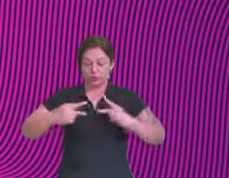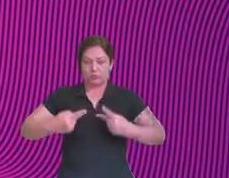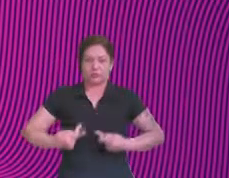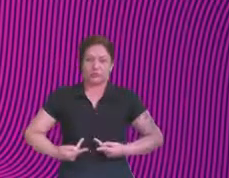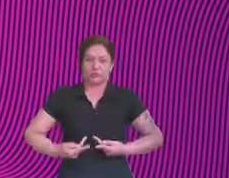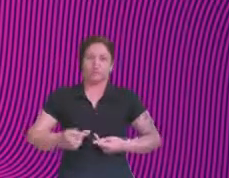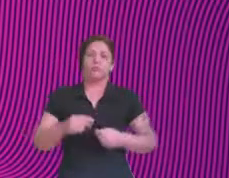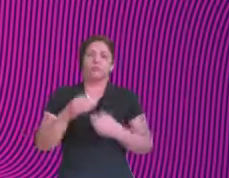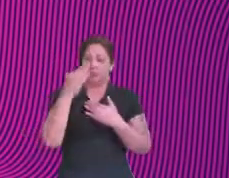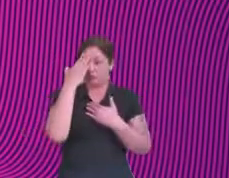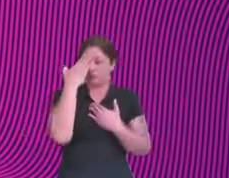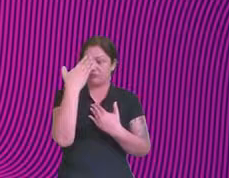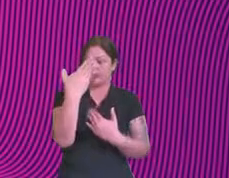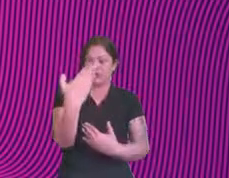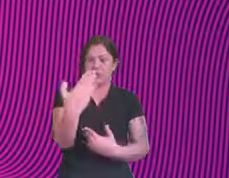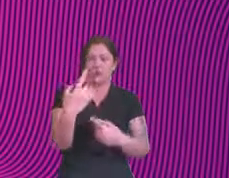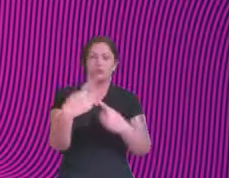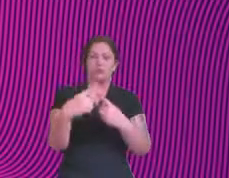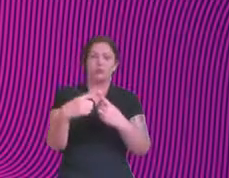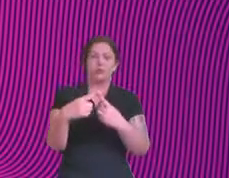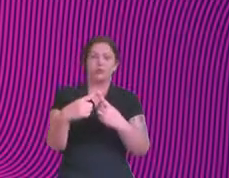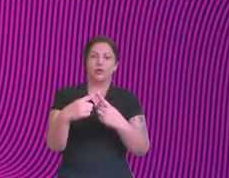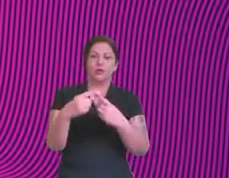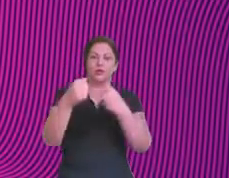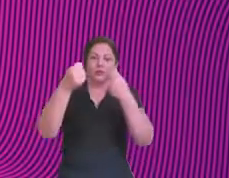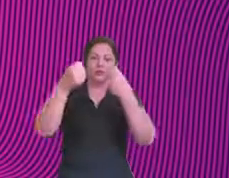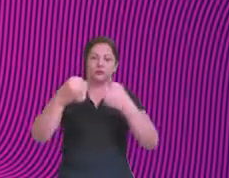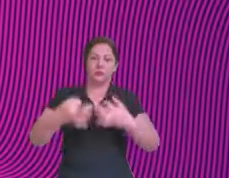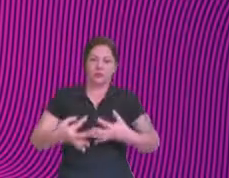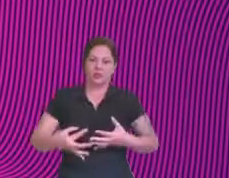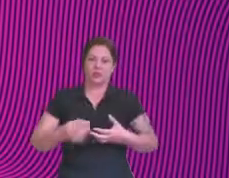Muito obrigada, e a discussão foi excelente.